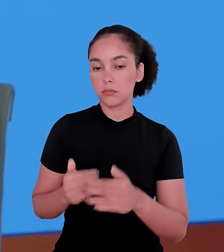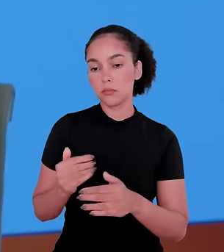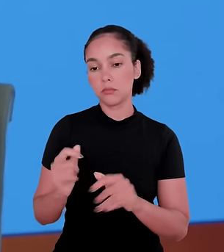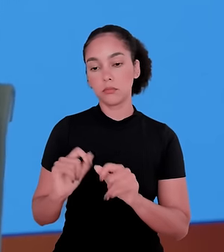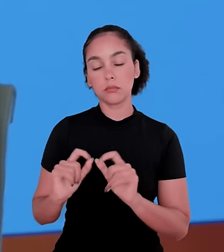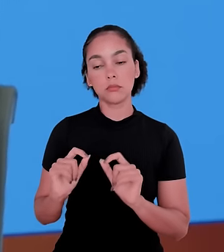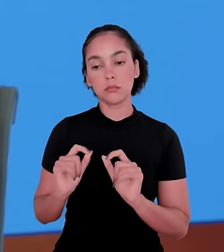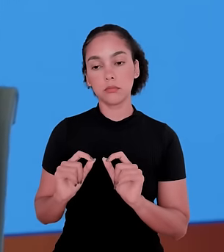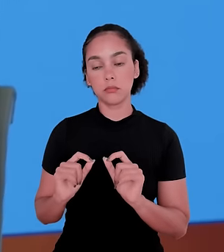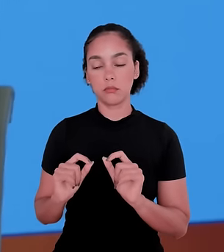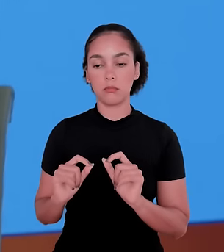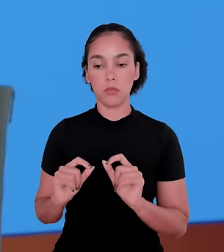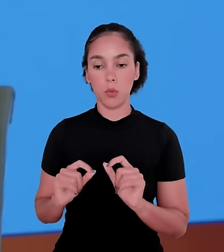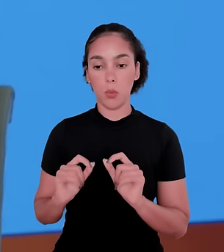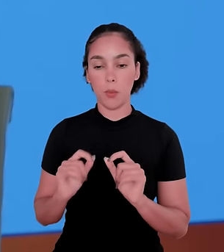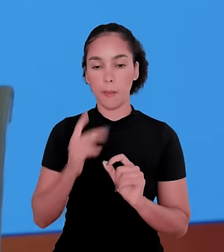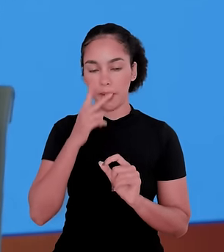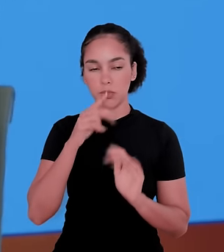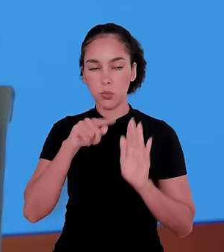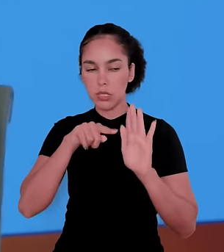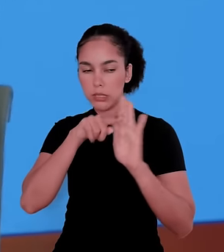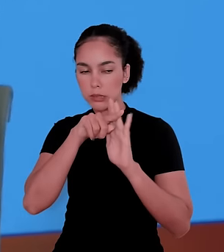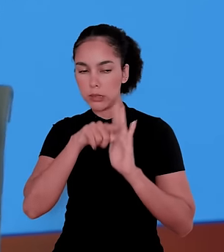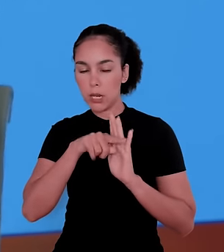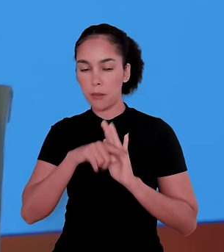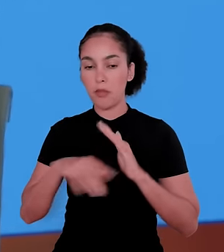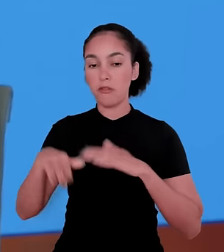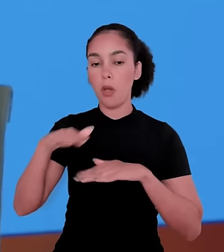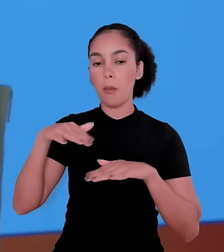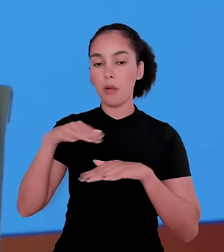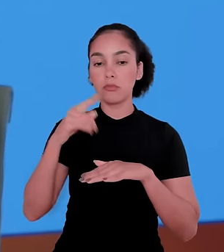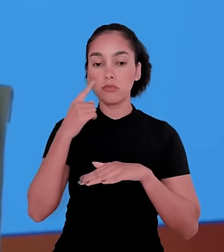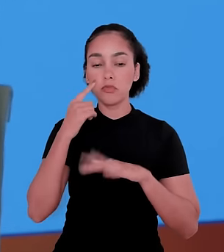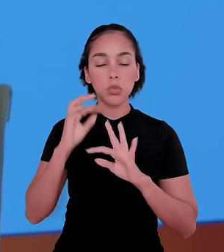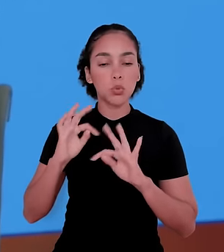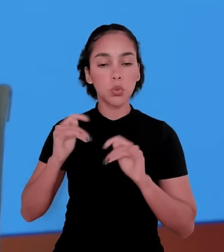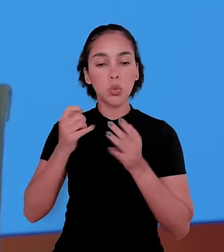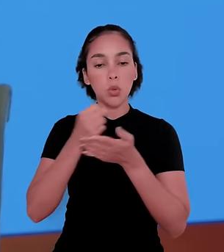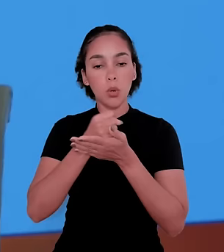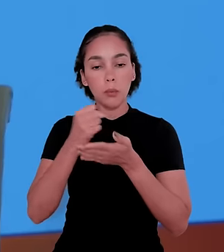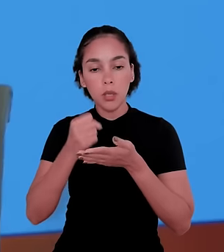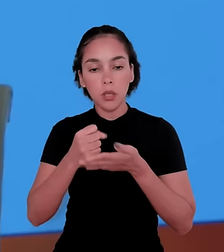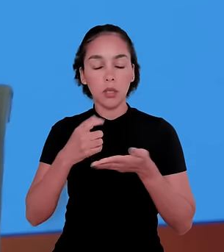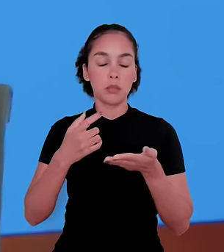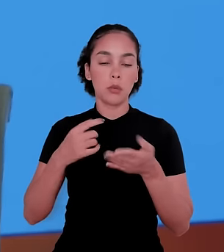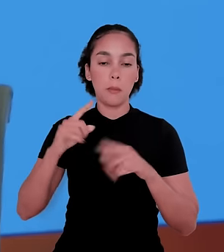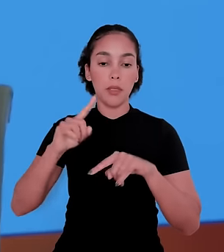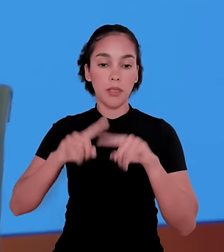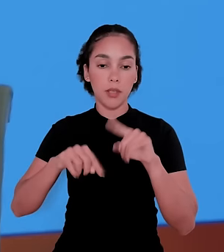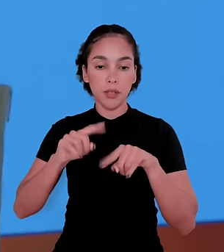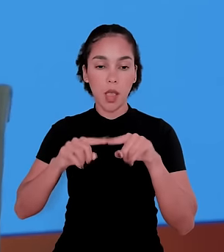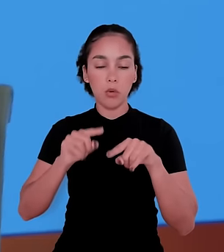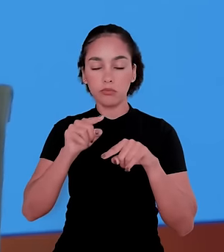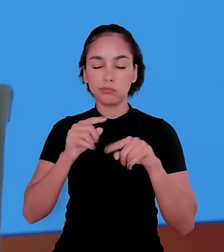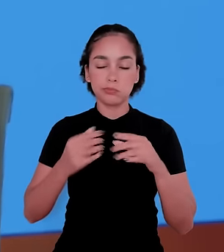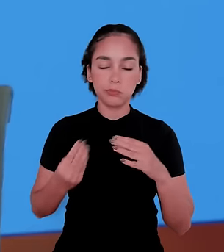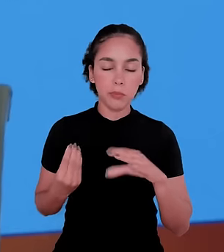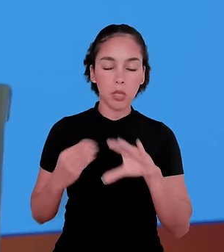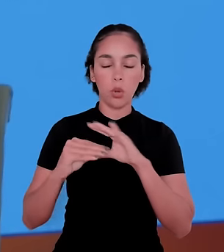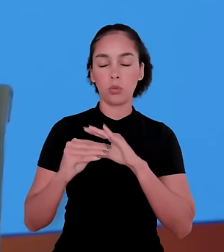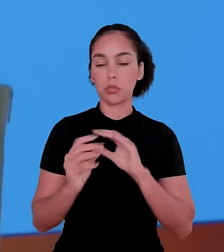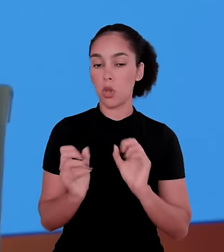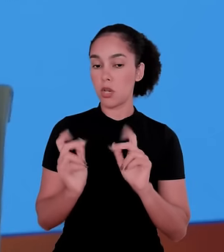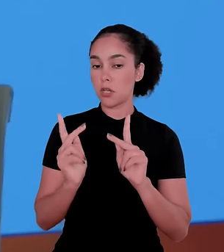acompanhávamos a gente chama de um exame formal que nada mais é de verificar se toda a documentação e o material que a pessoa enviou estão